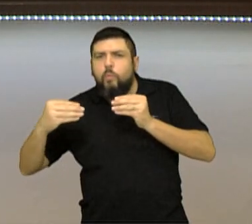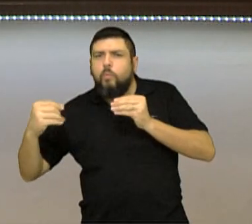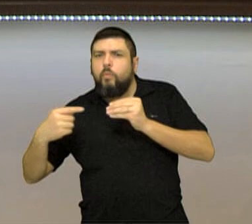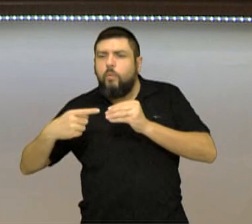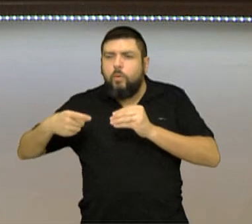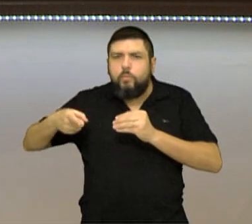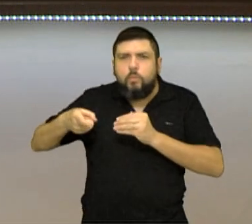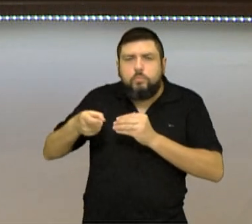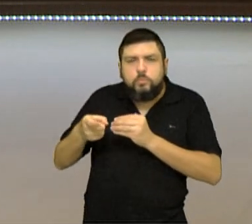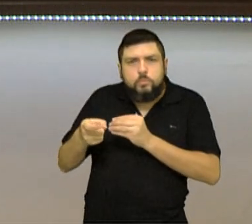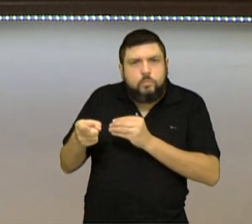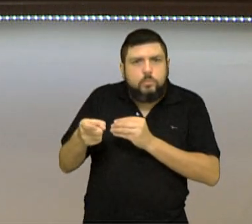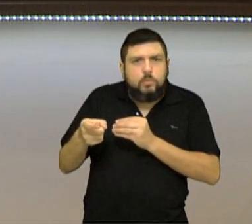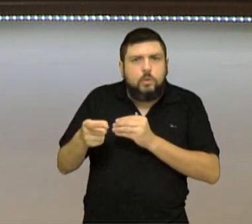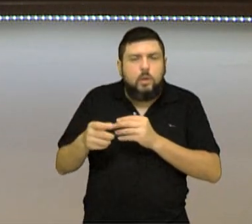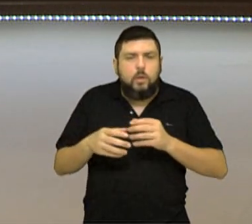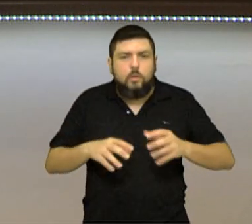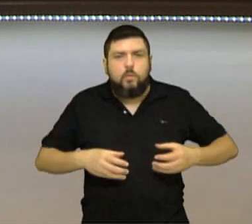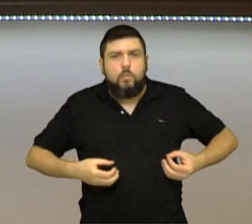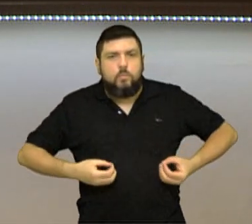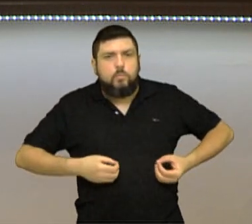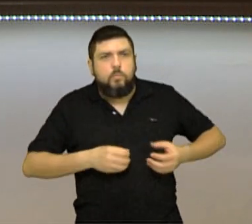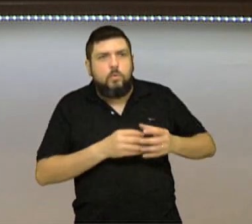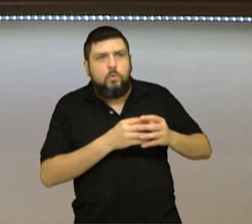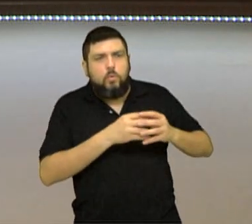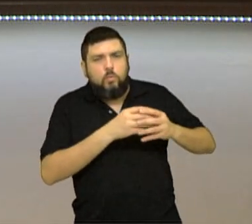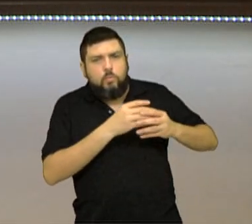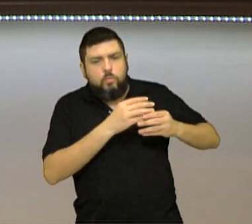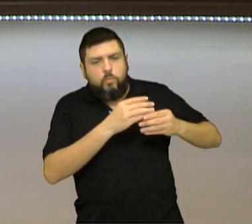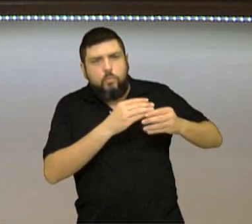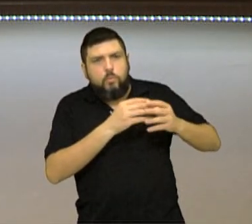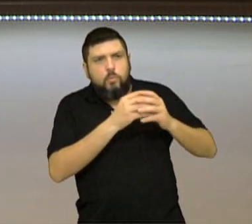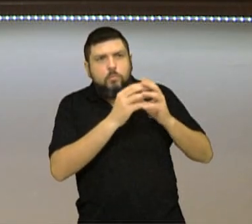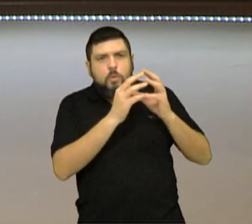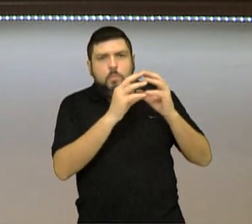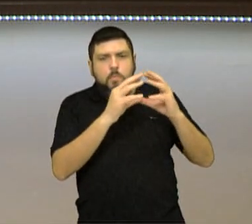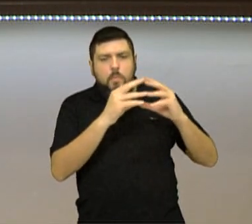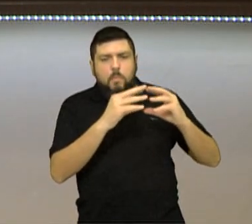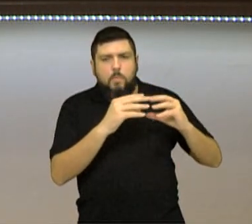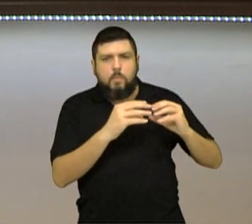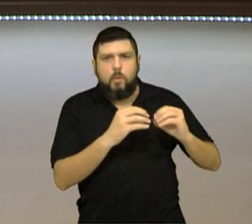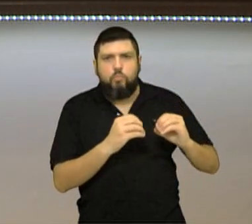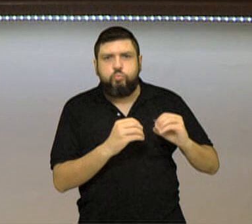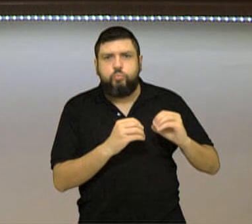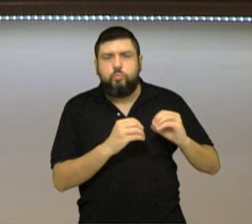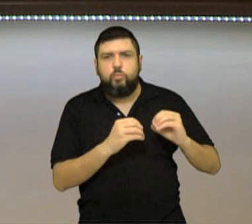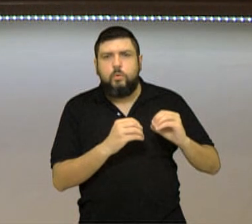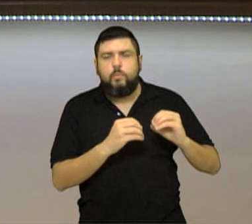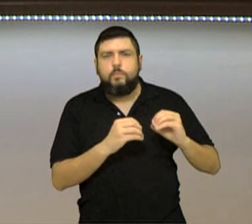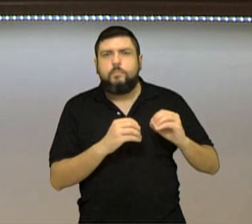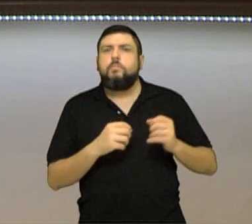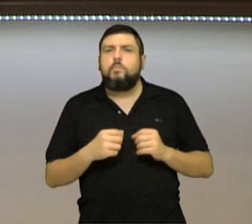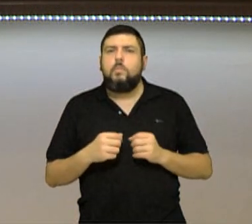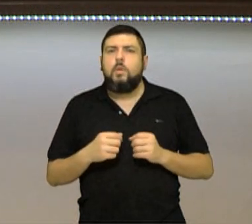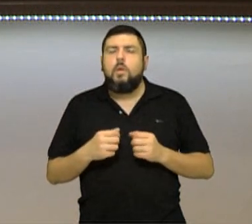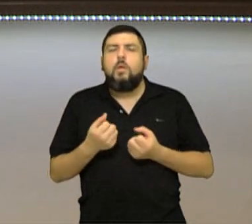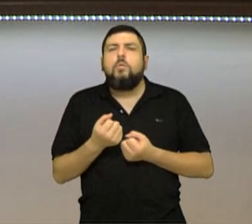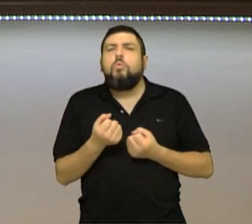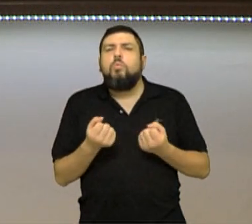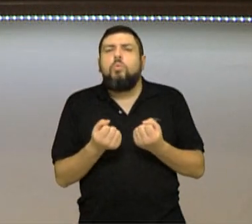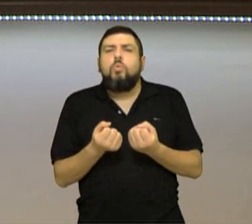ovogênese, né? Com a formação de um ovócito ali no final. São processos assim bem desproporcionais em termos de quantidade, né?